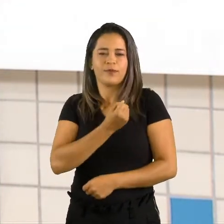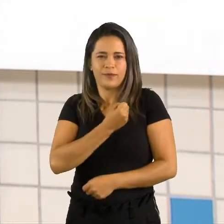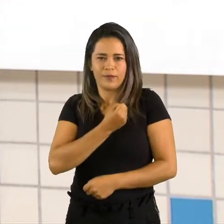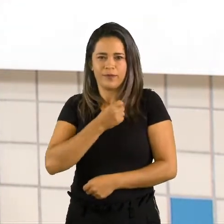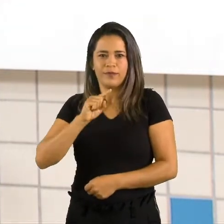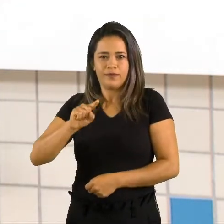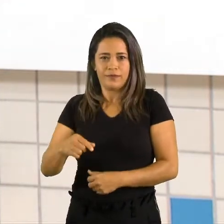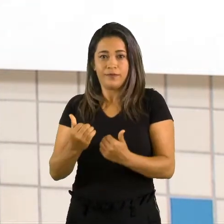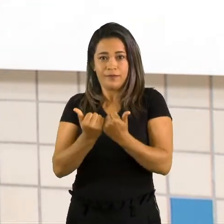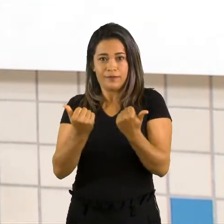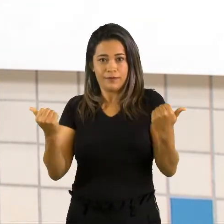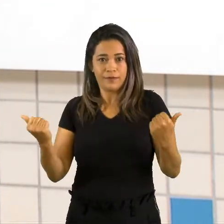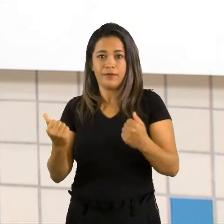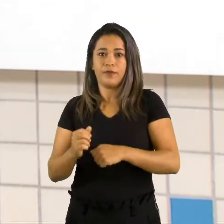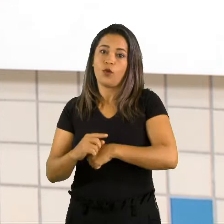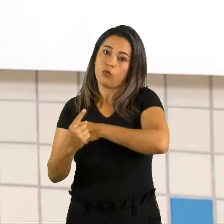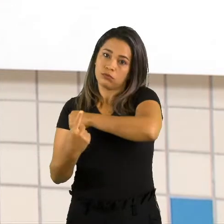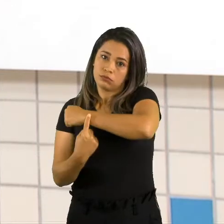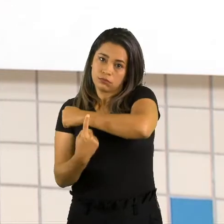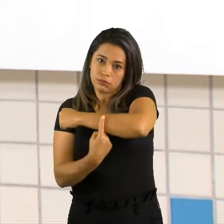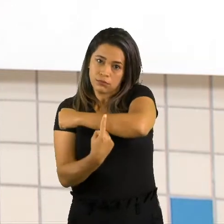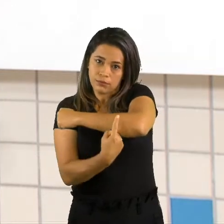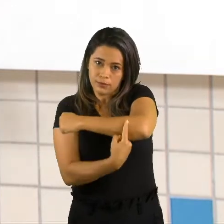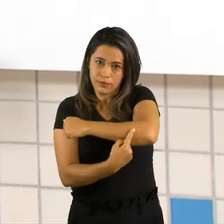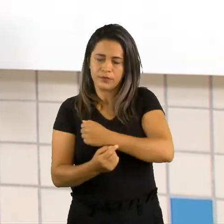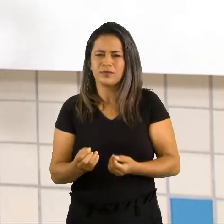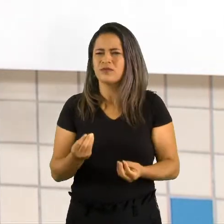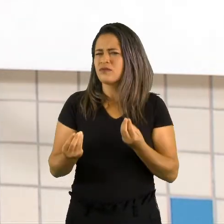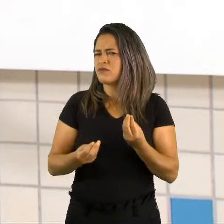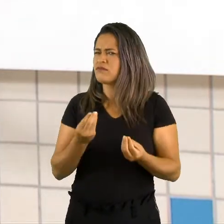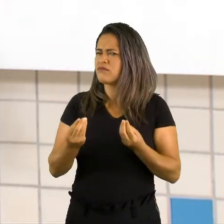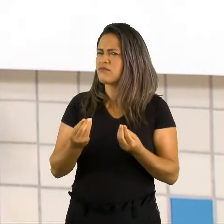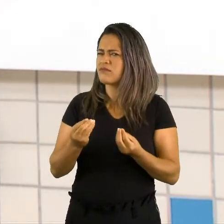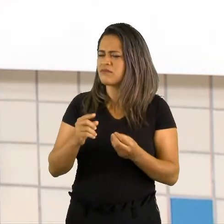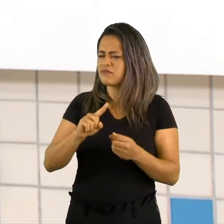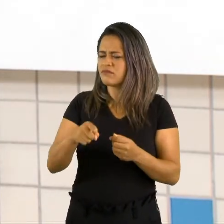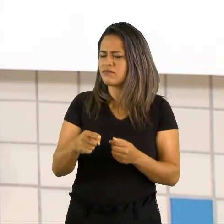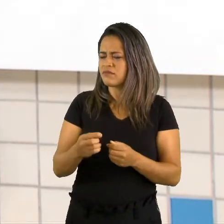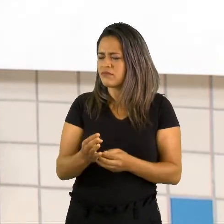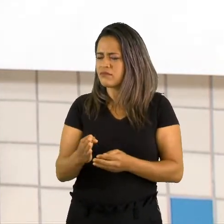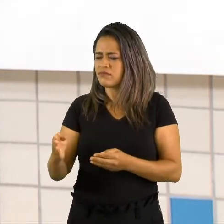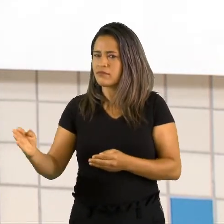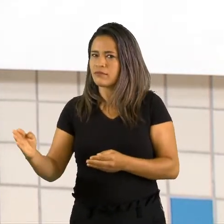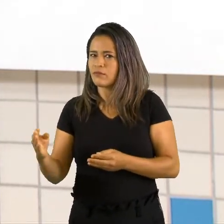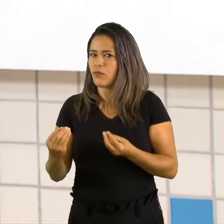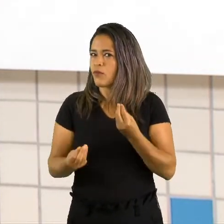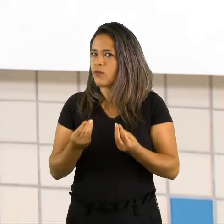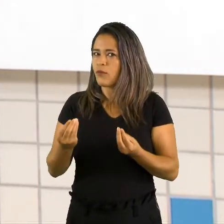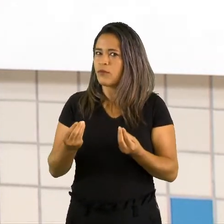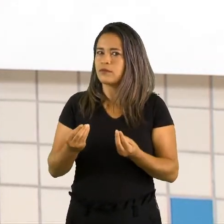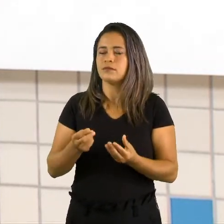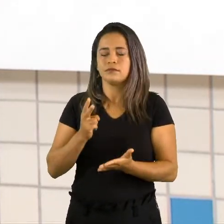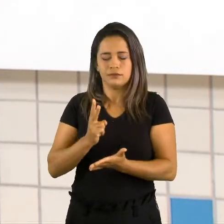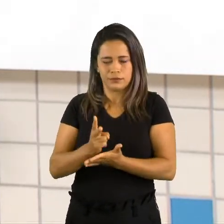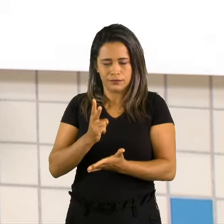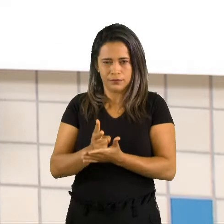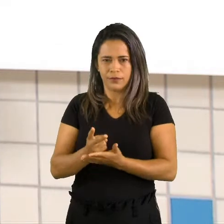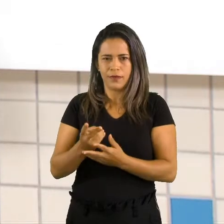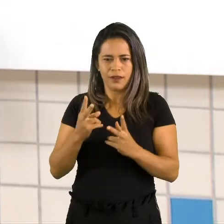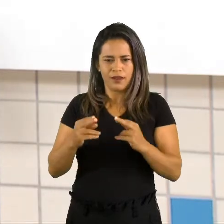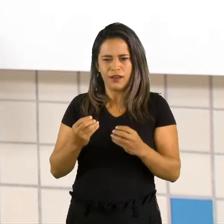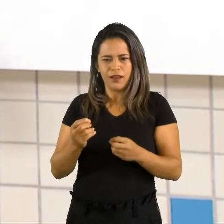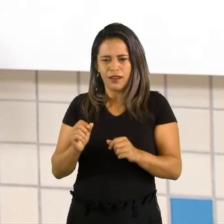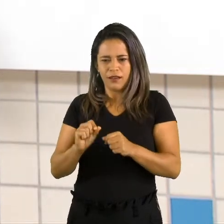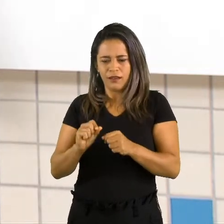numérica. Professora, como é que funcionam esses números depois da vírgula? Do mesmo jeito dos números que vêm antes da vírgula.